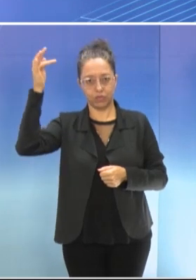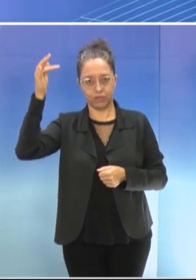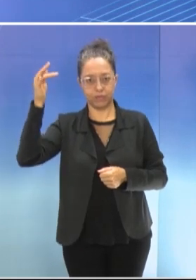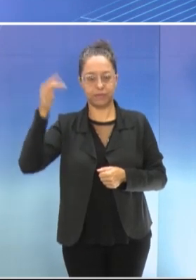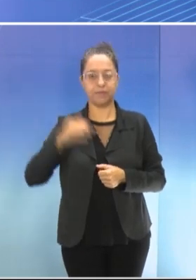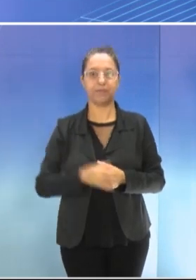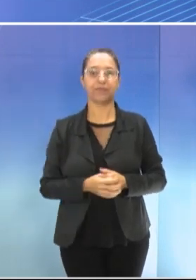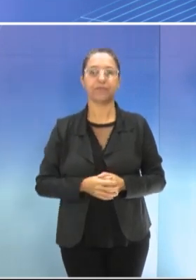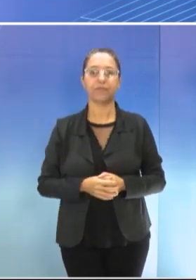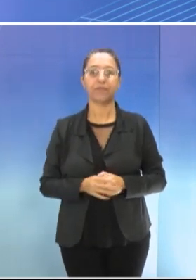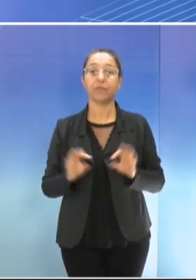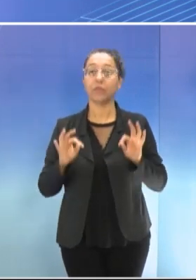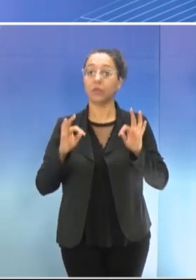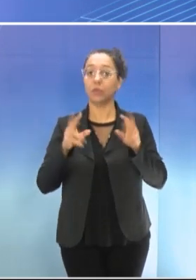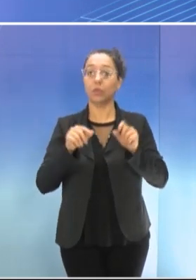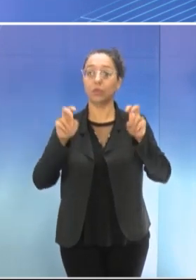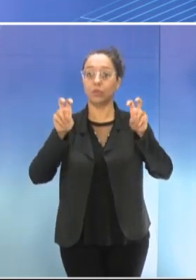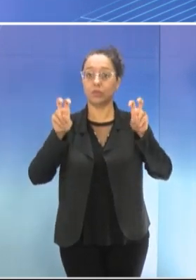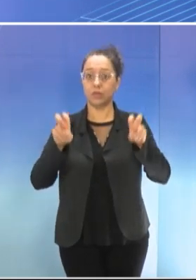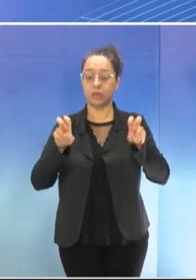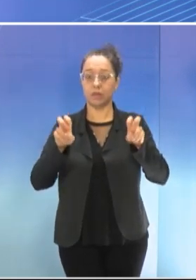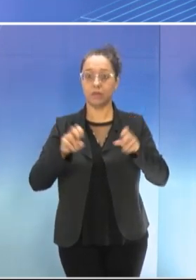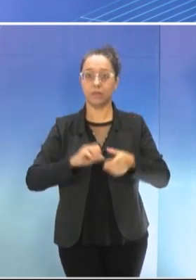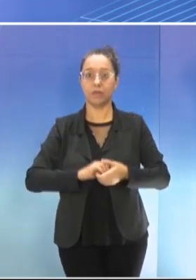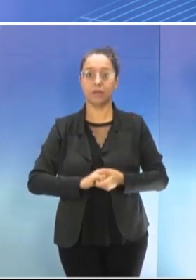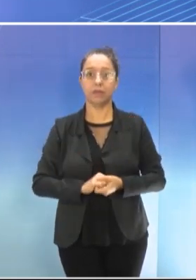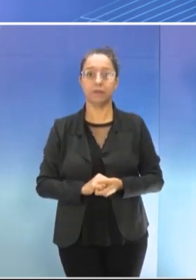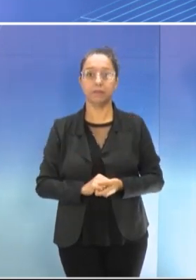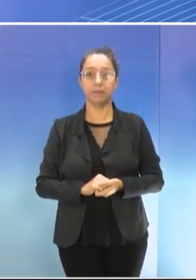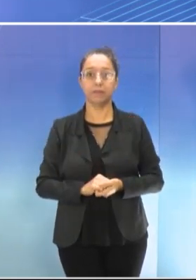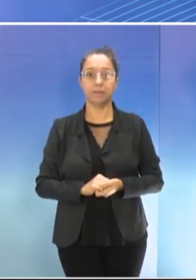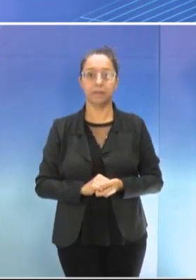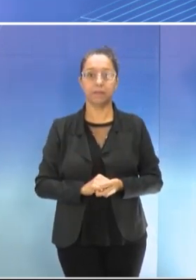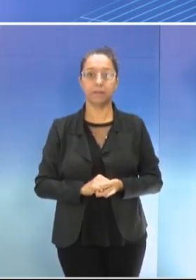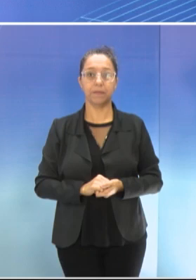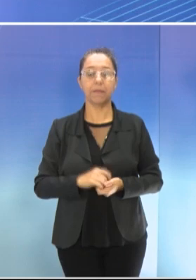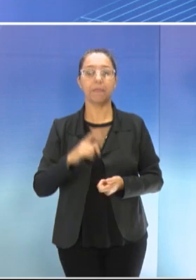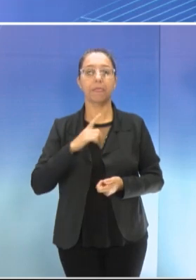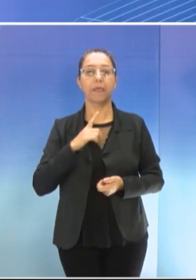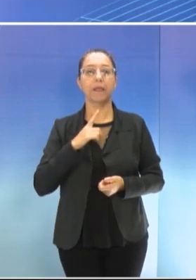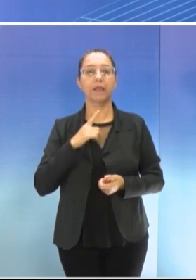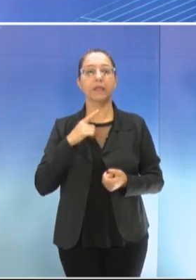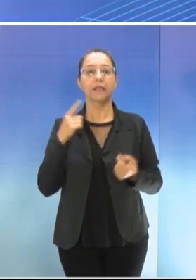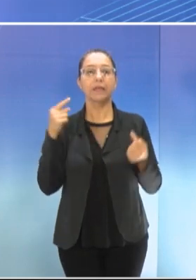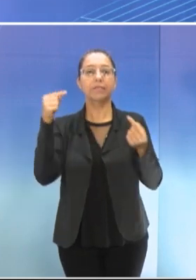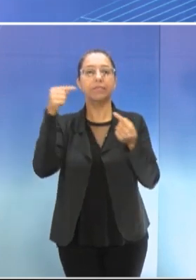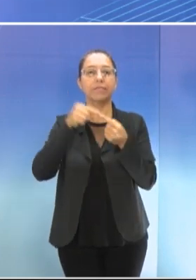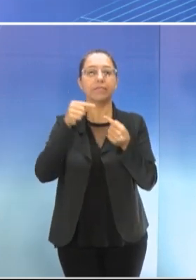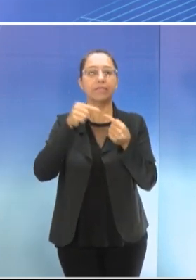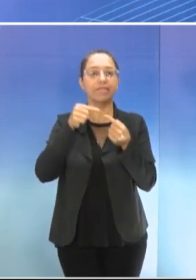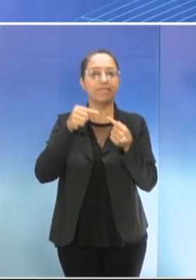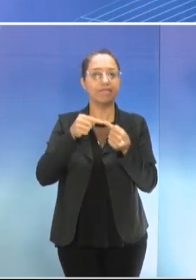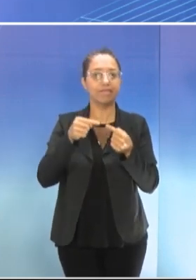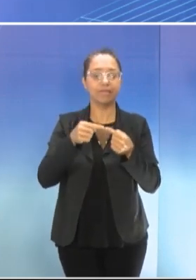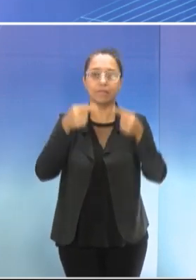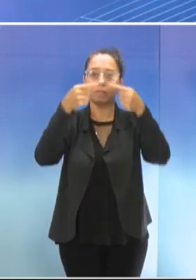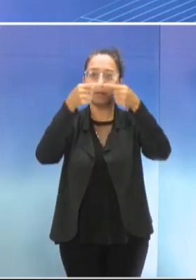medieval, todos os temas trabalhados na filosofia têm relação com Deus.